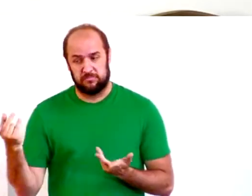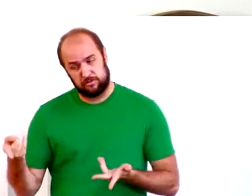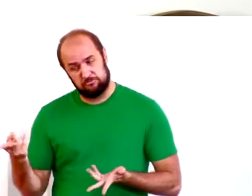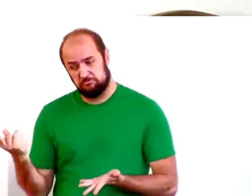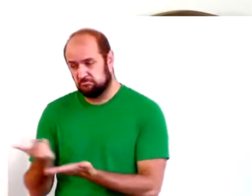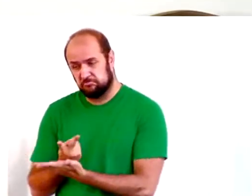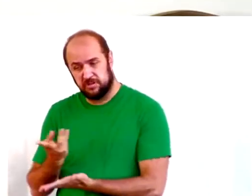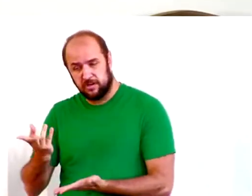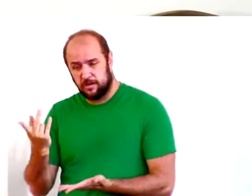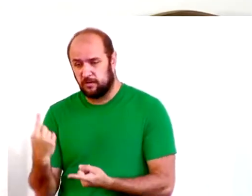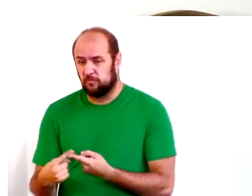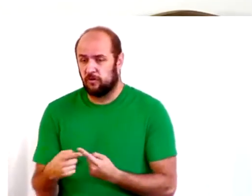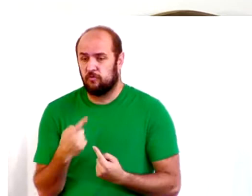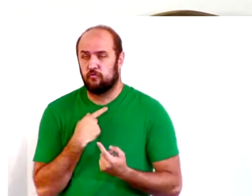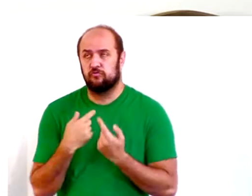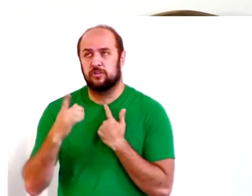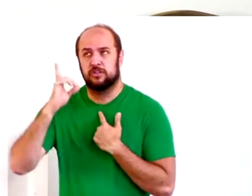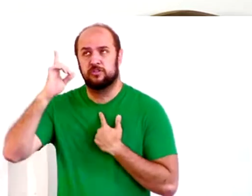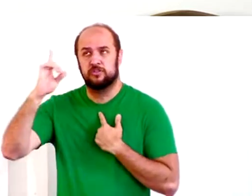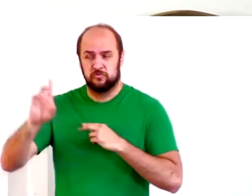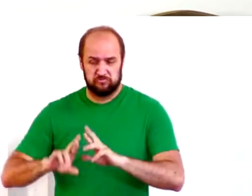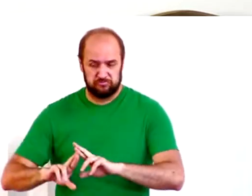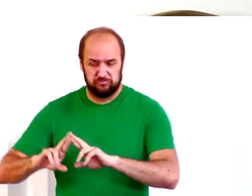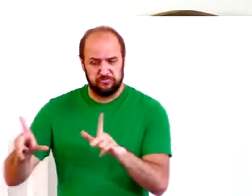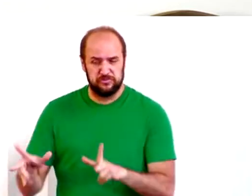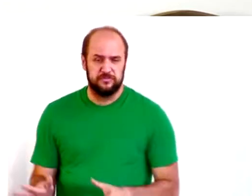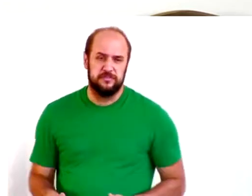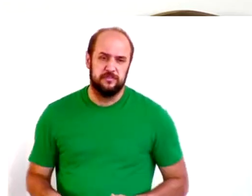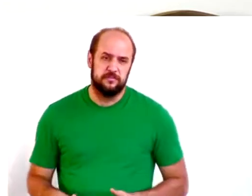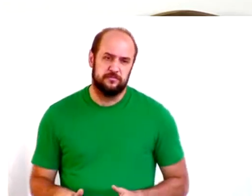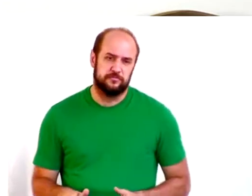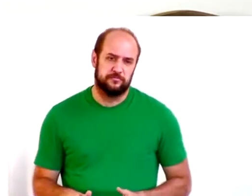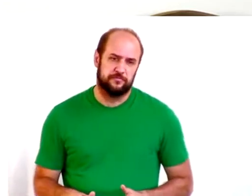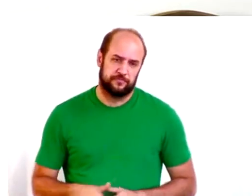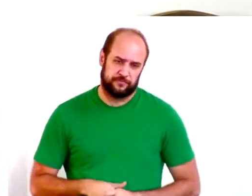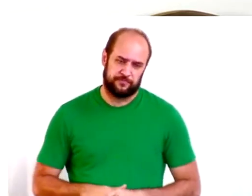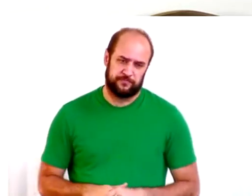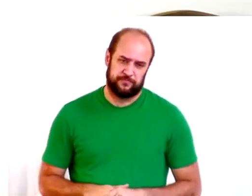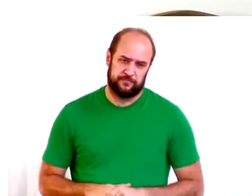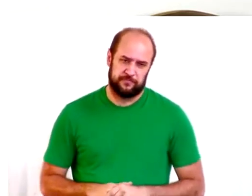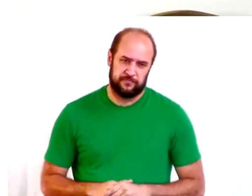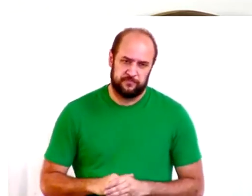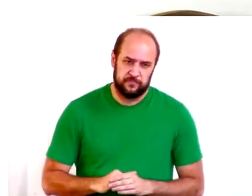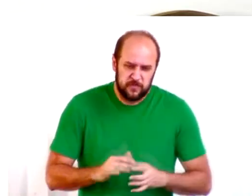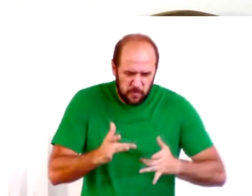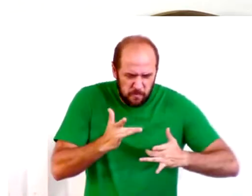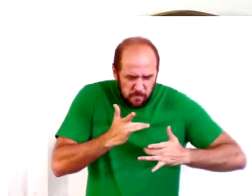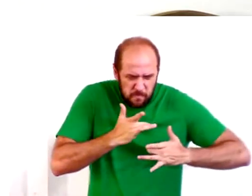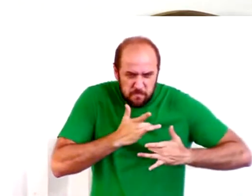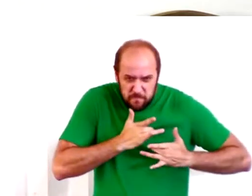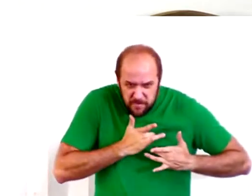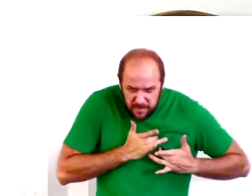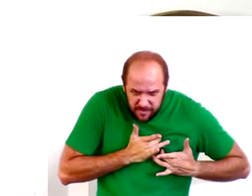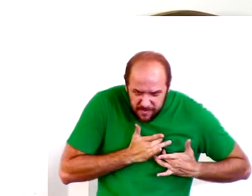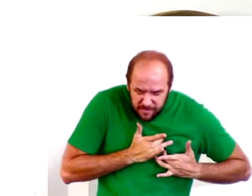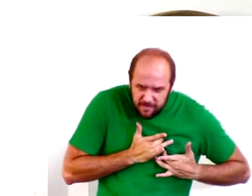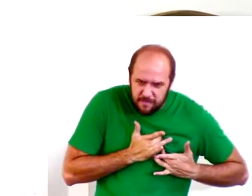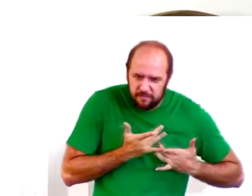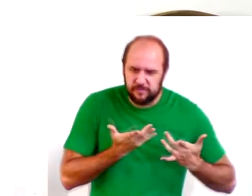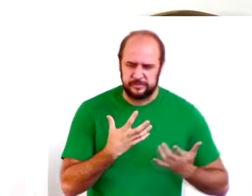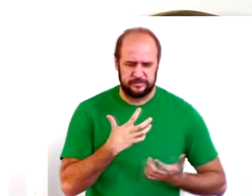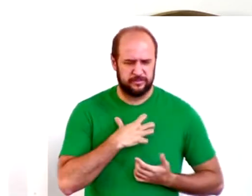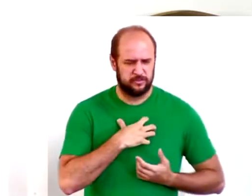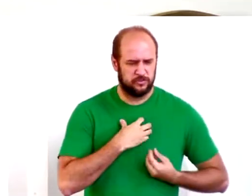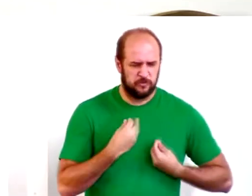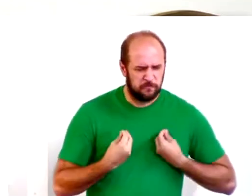verdade, a vontade de Deus para todos nós, a nossa santificação. A piedade faz parte da